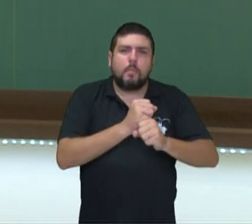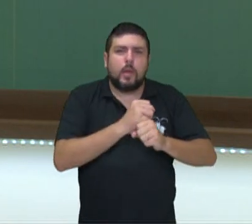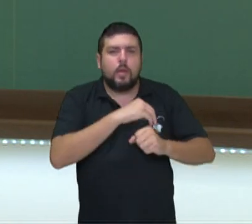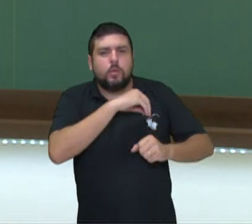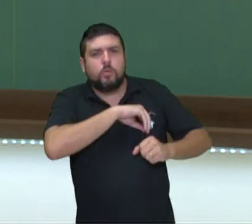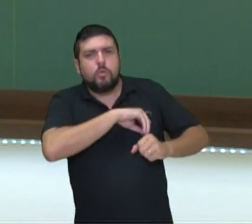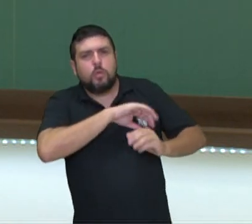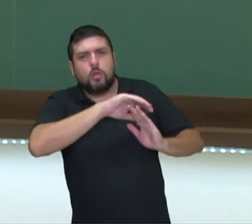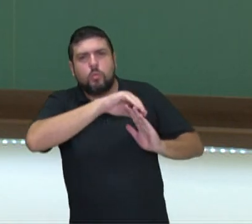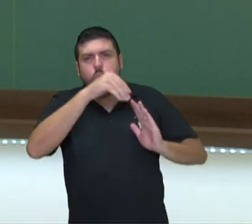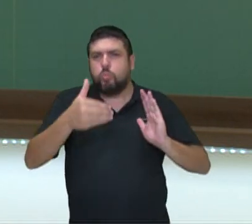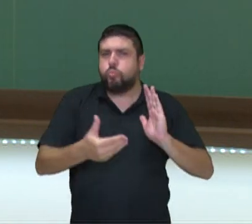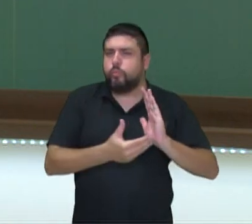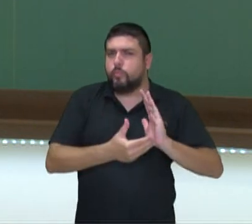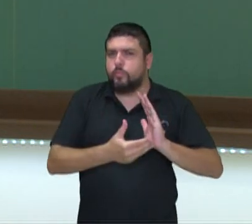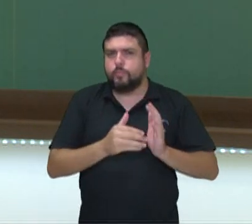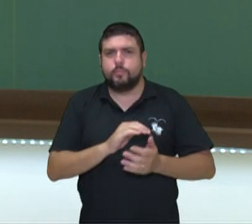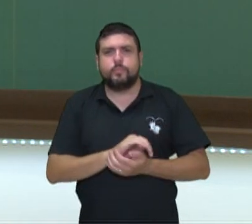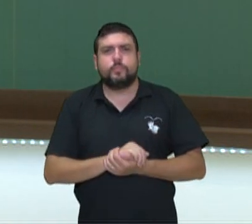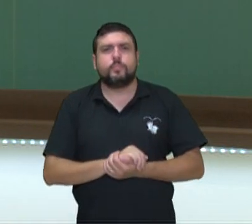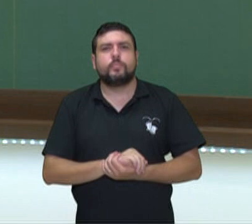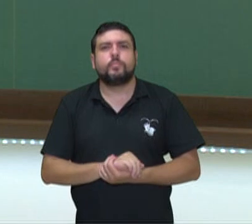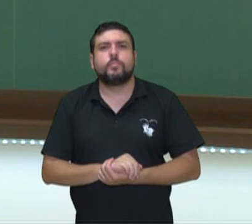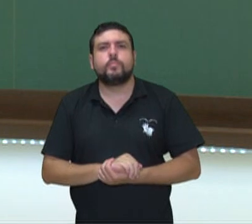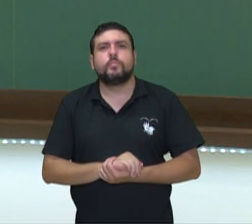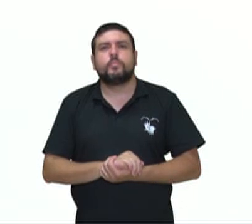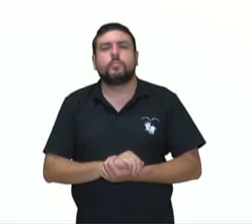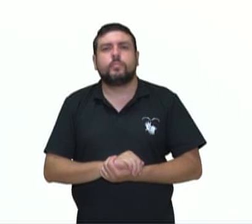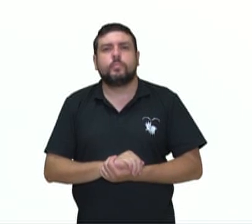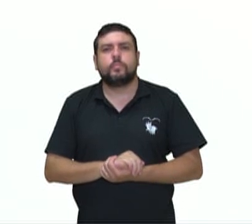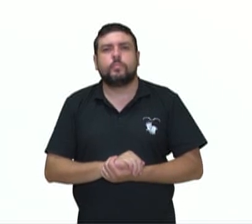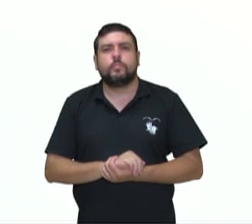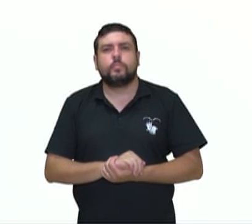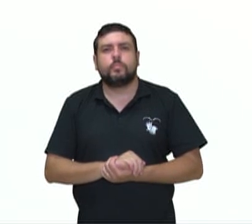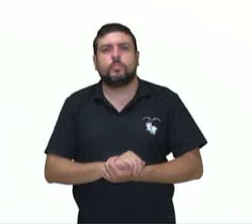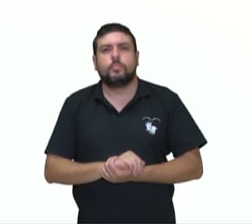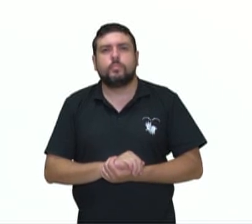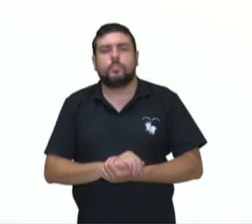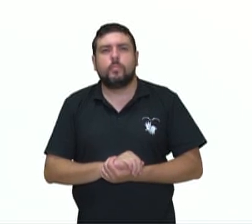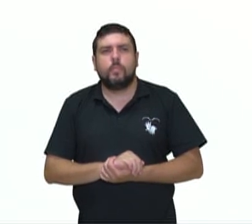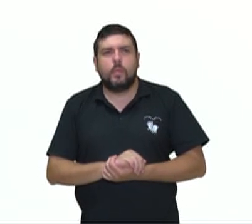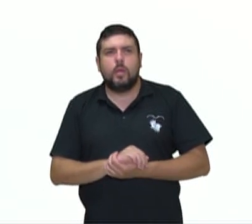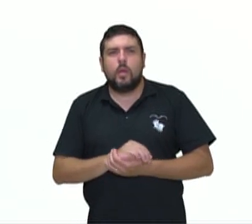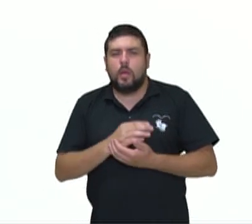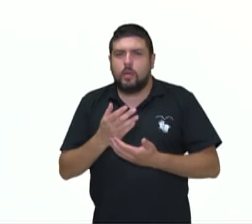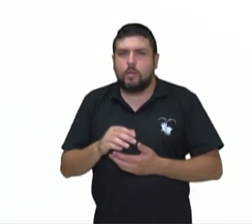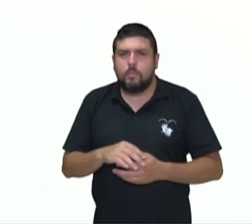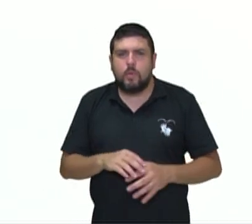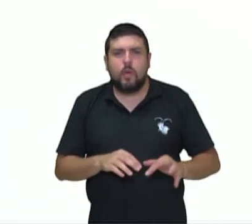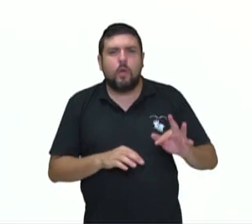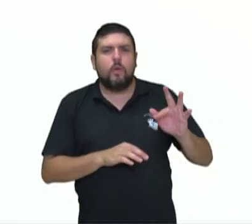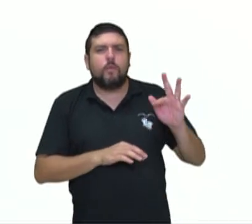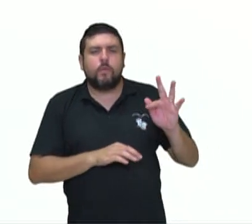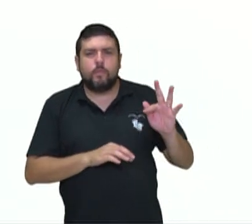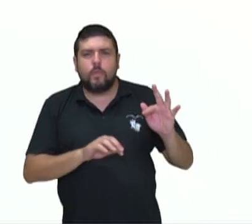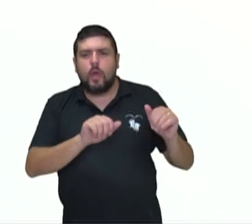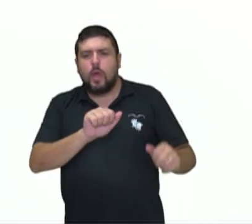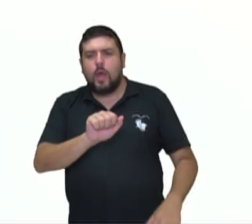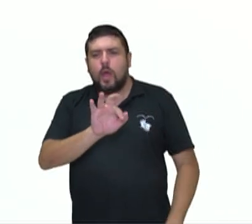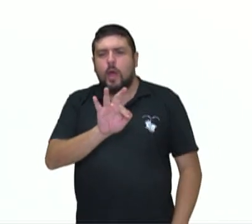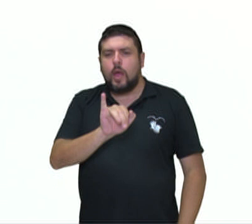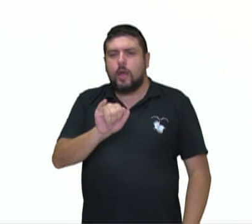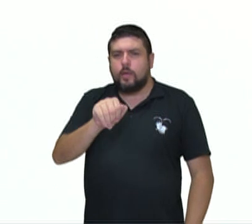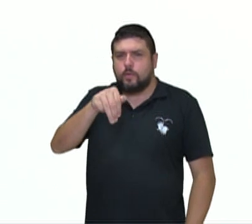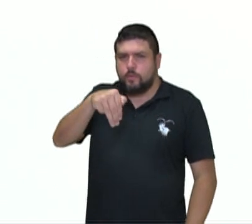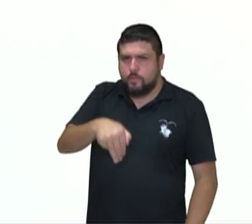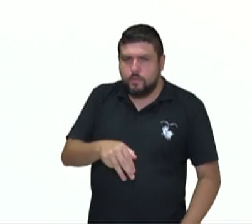deste vendedor aqui. Tranquilo? Uma função chama-se função afim quando existem